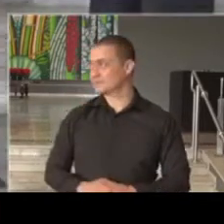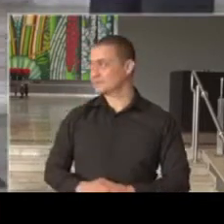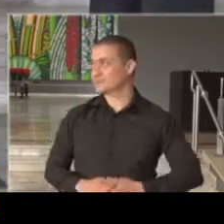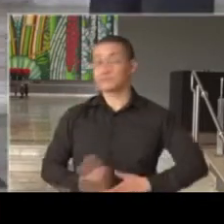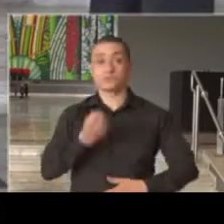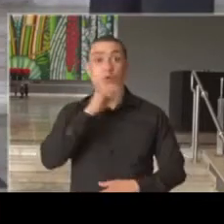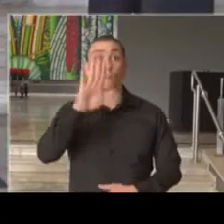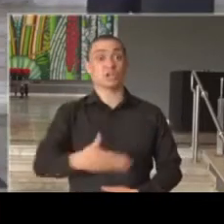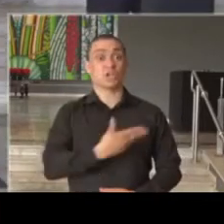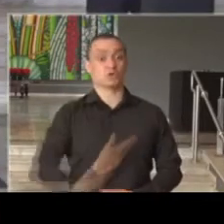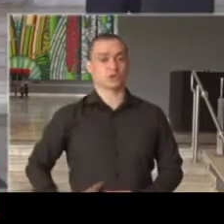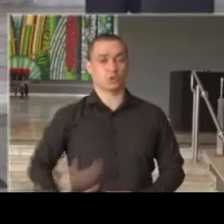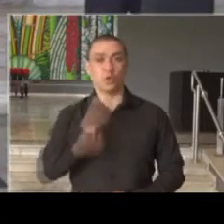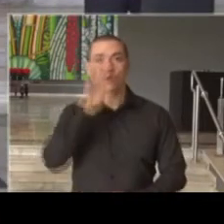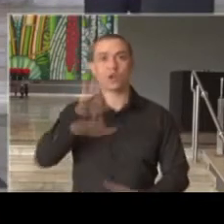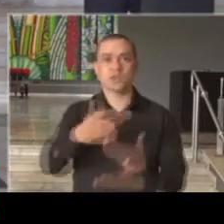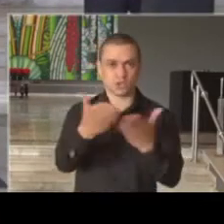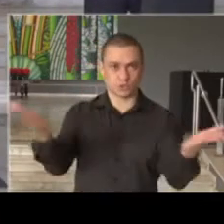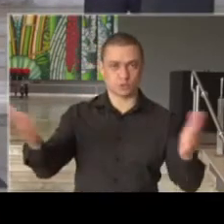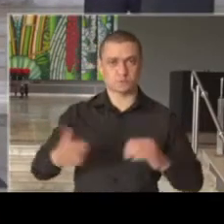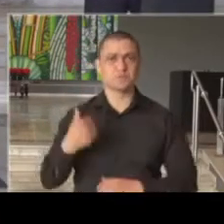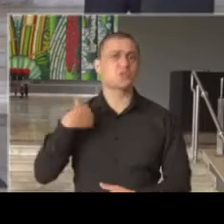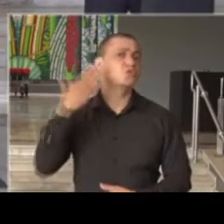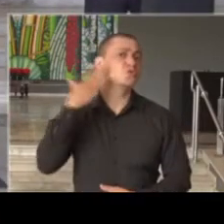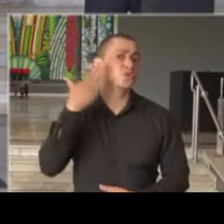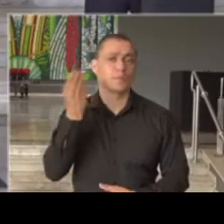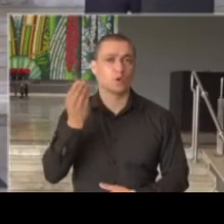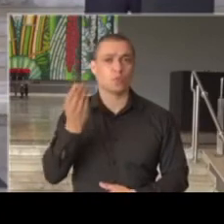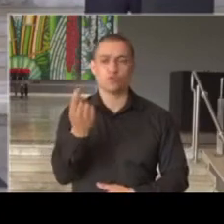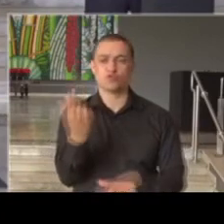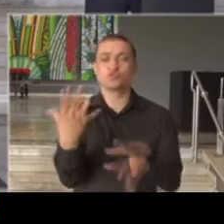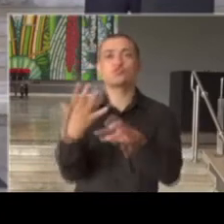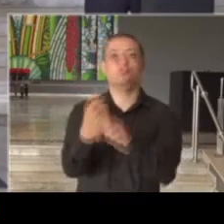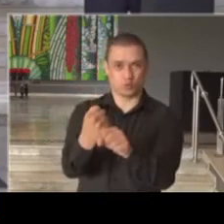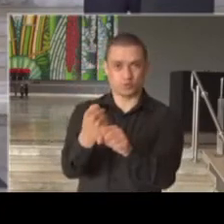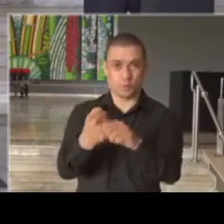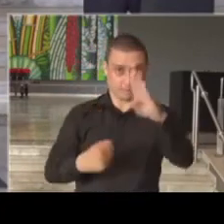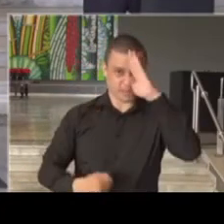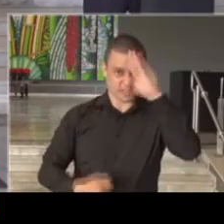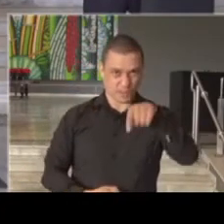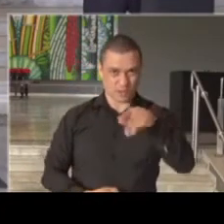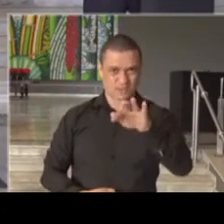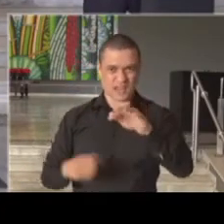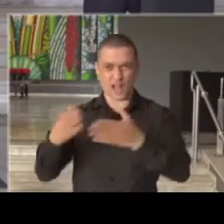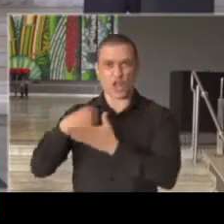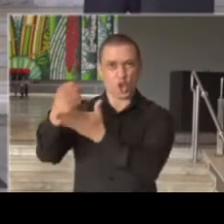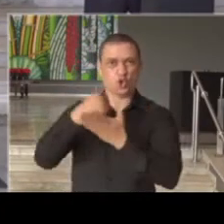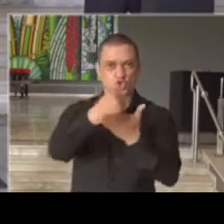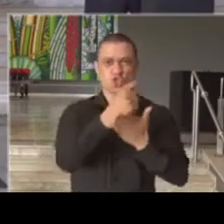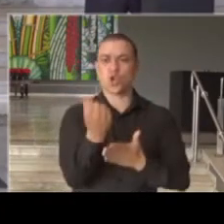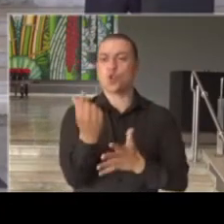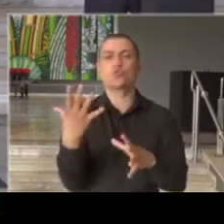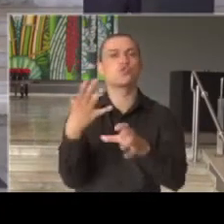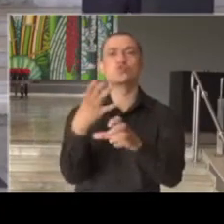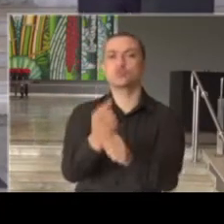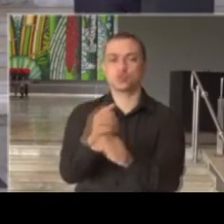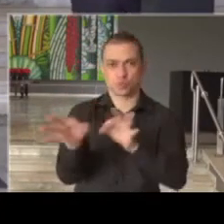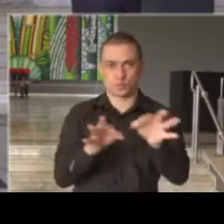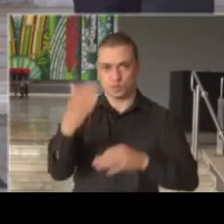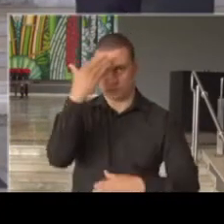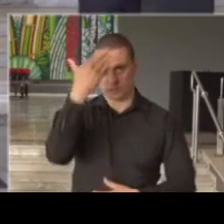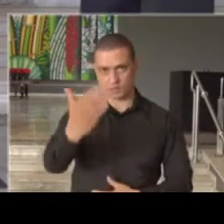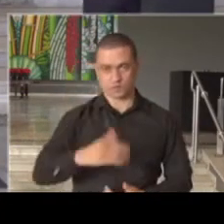tarde, governador. Boa tarde para todo mundo. Eu queria saber só o custo total, então, principalmente dessa parte de logística do plano.